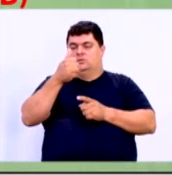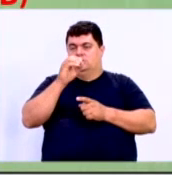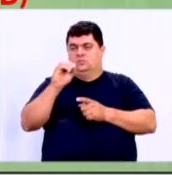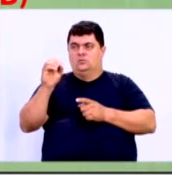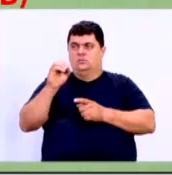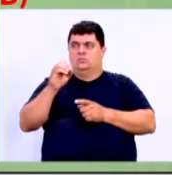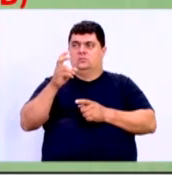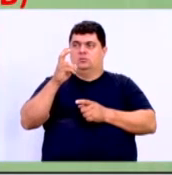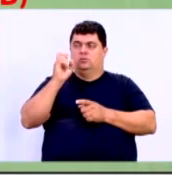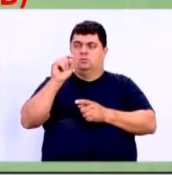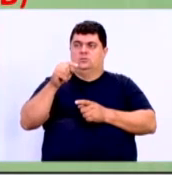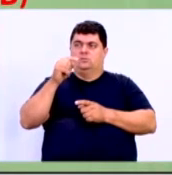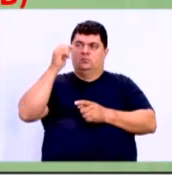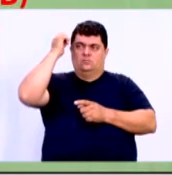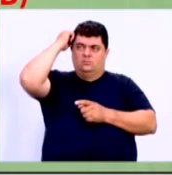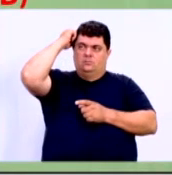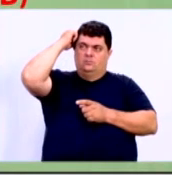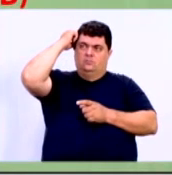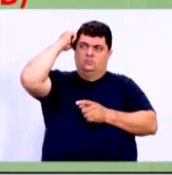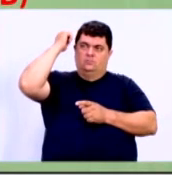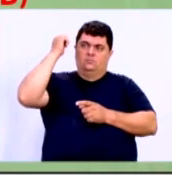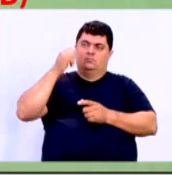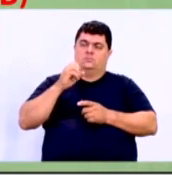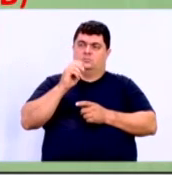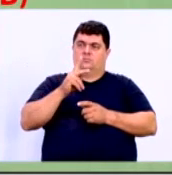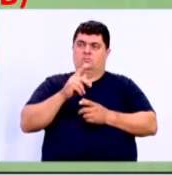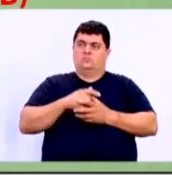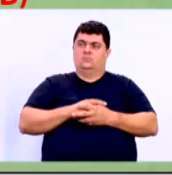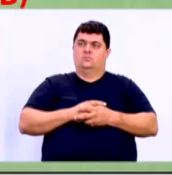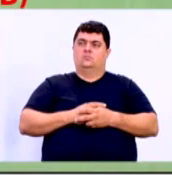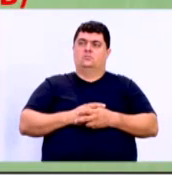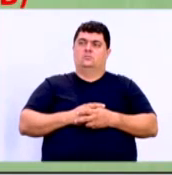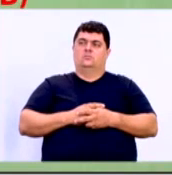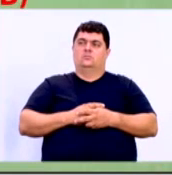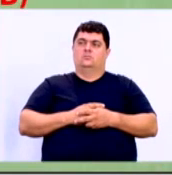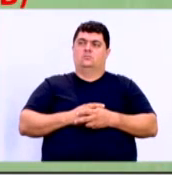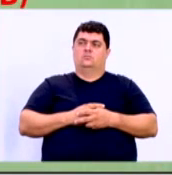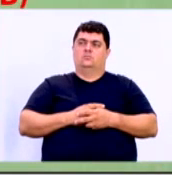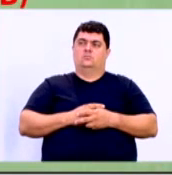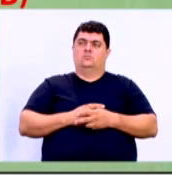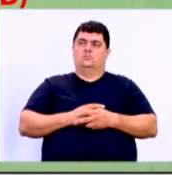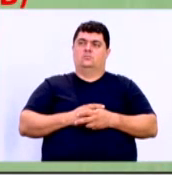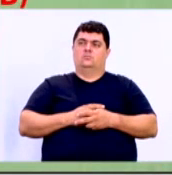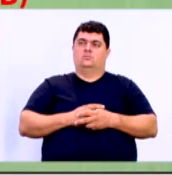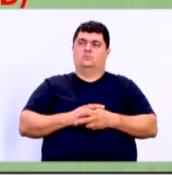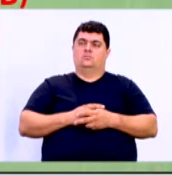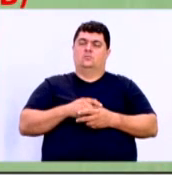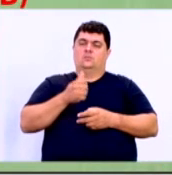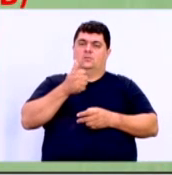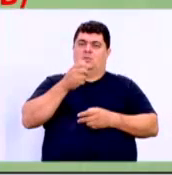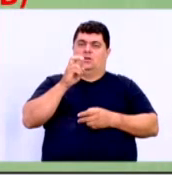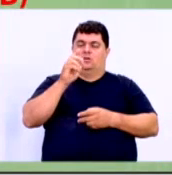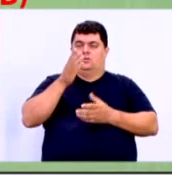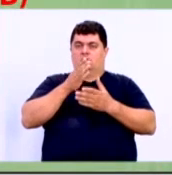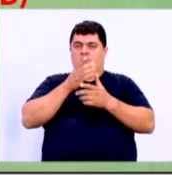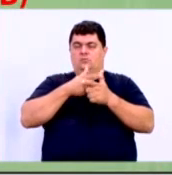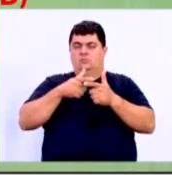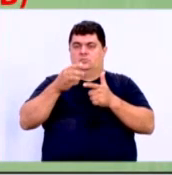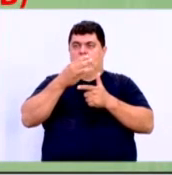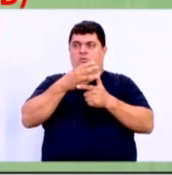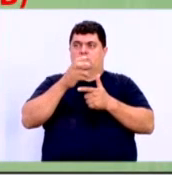1.000, 5.000, certo? Automaticamente B, 15 dividido por 3.000,